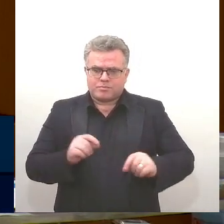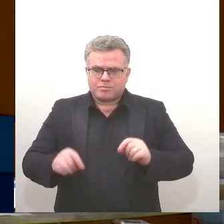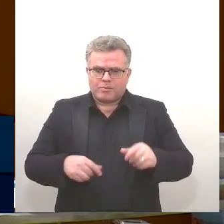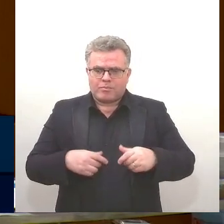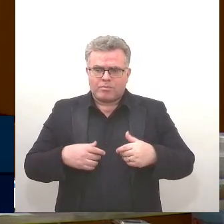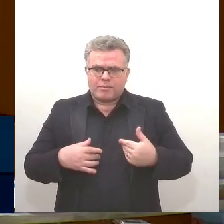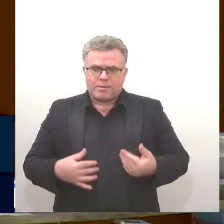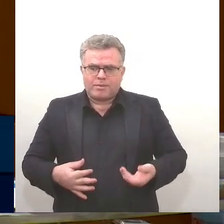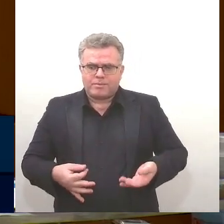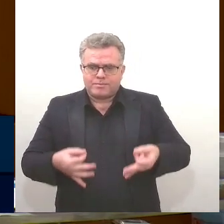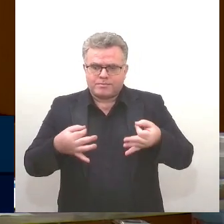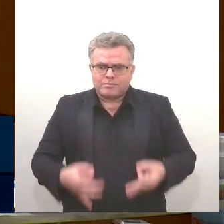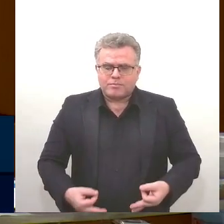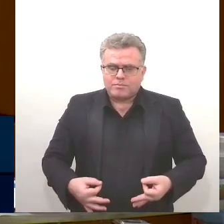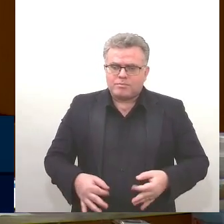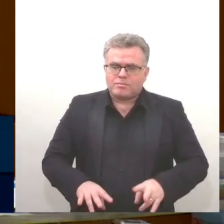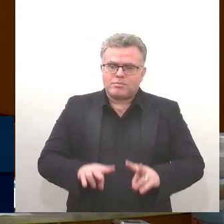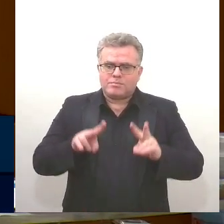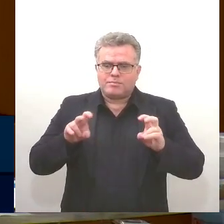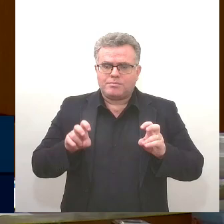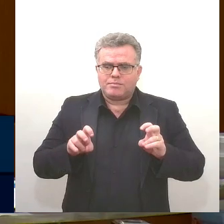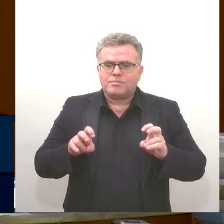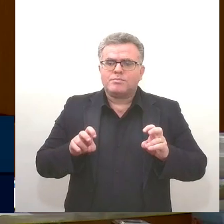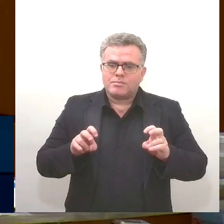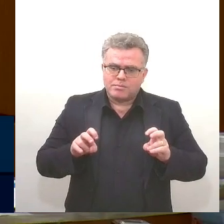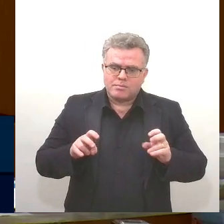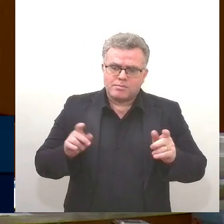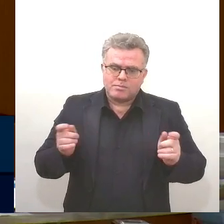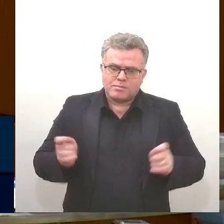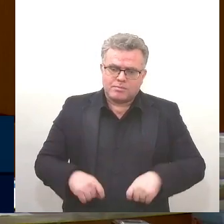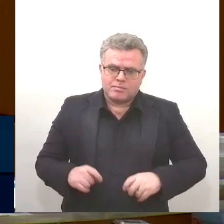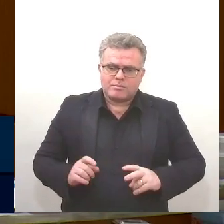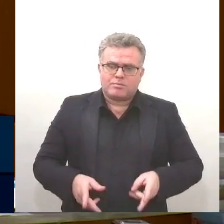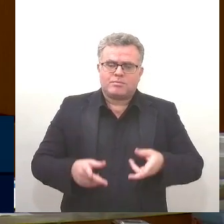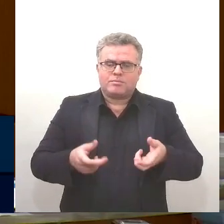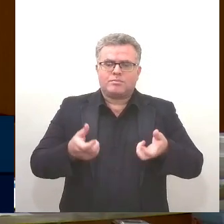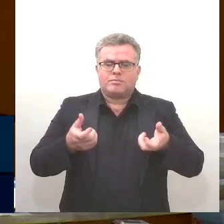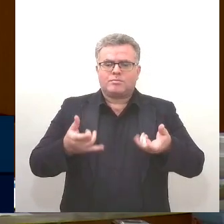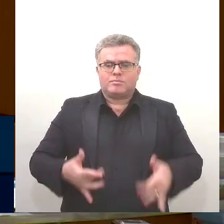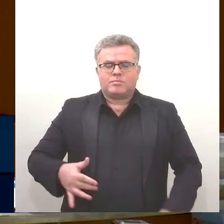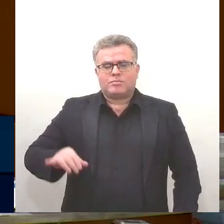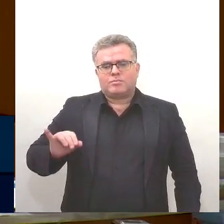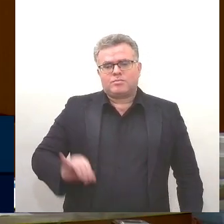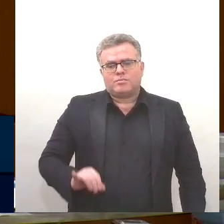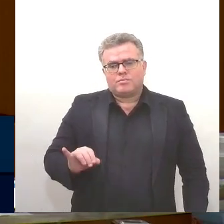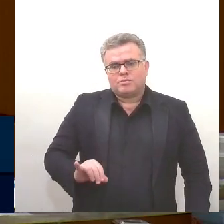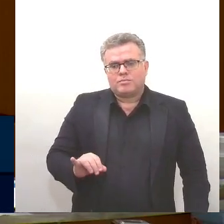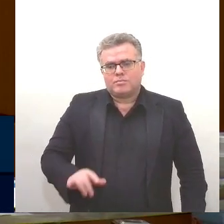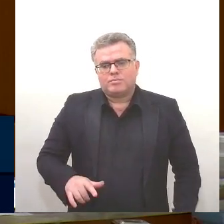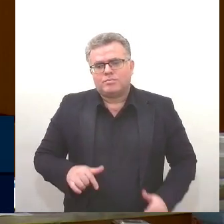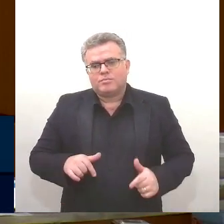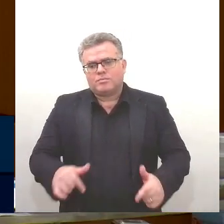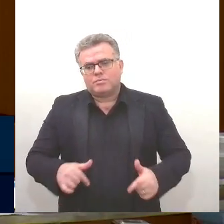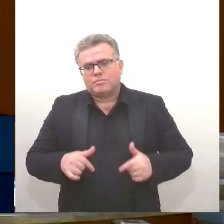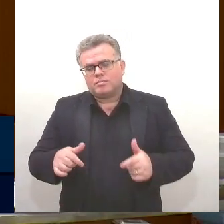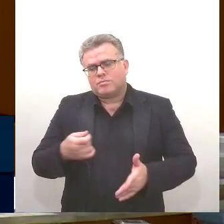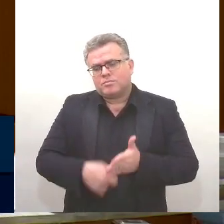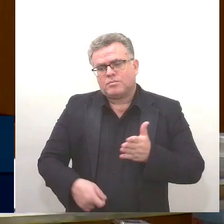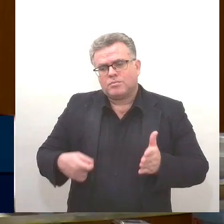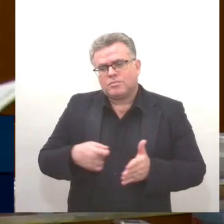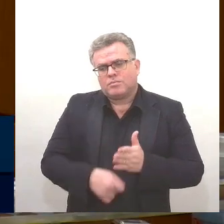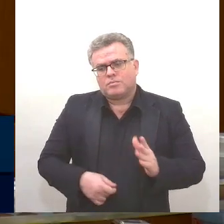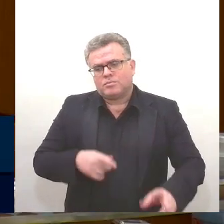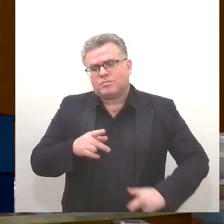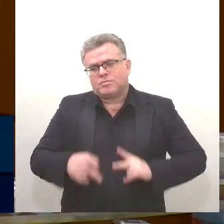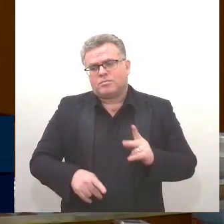tema do Marco temporal e falando da importância da luta e resistência dos povos originários